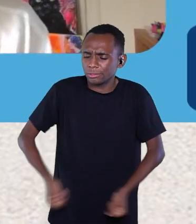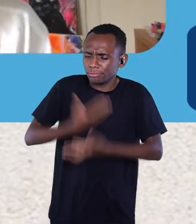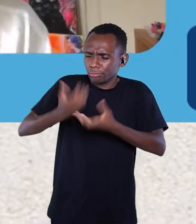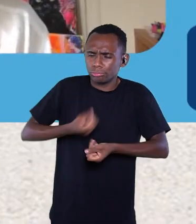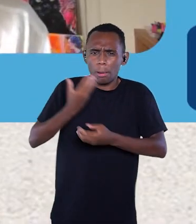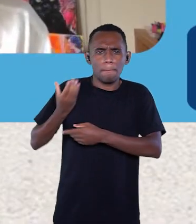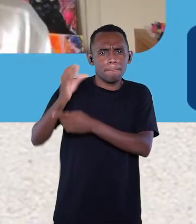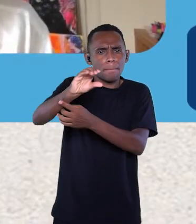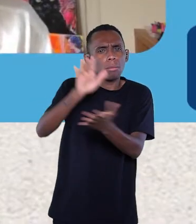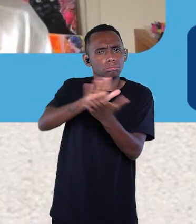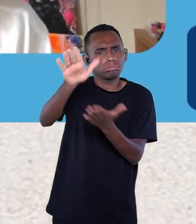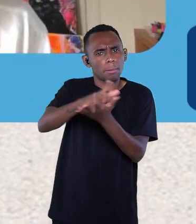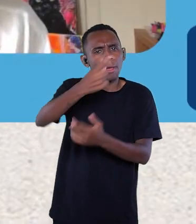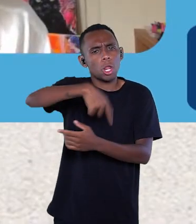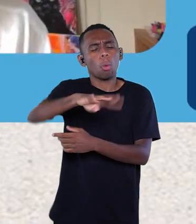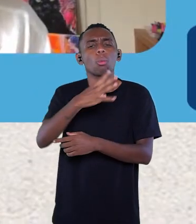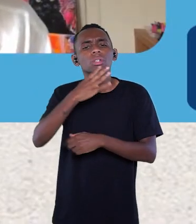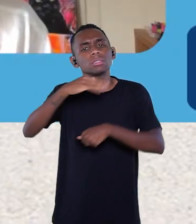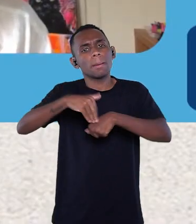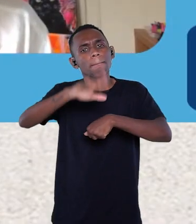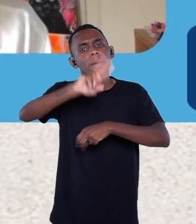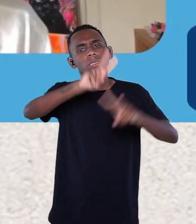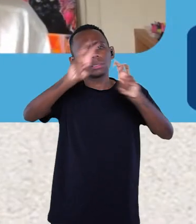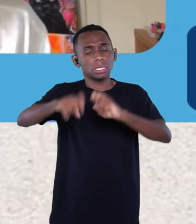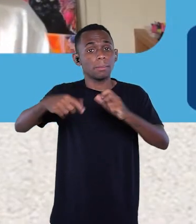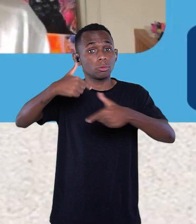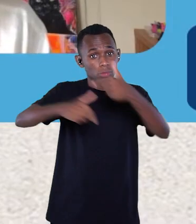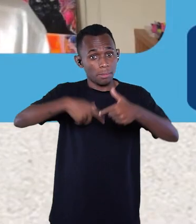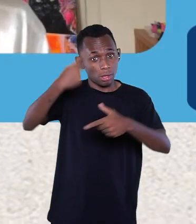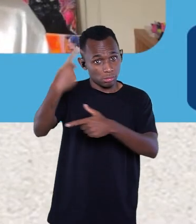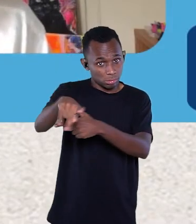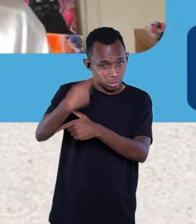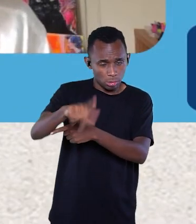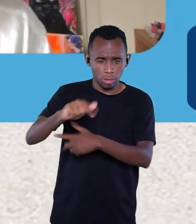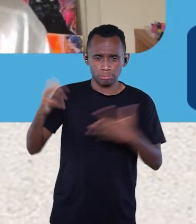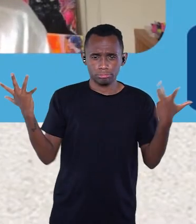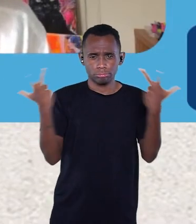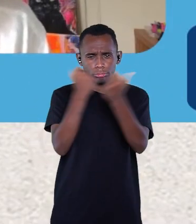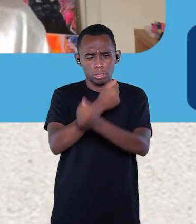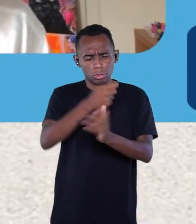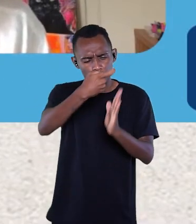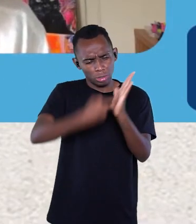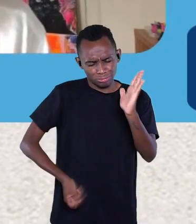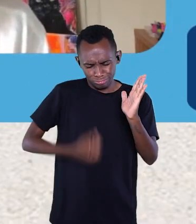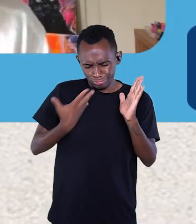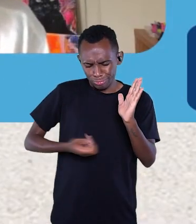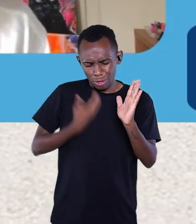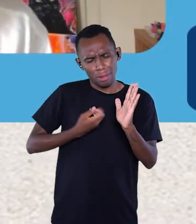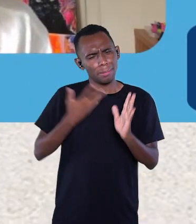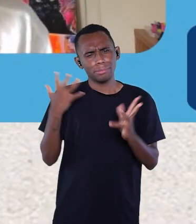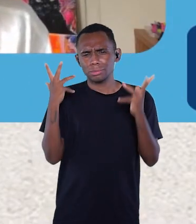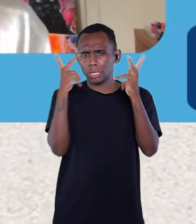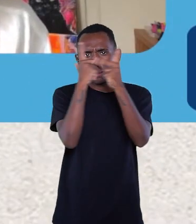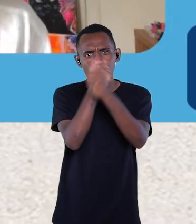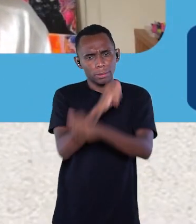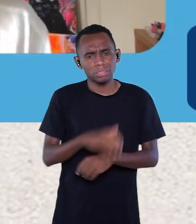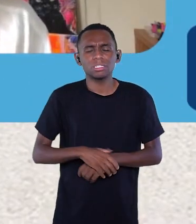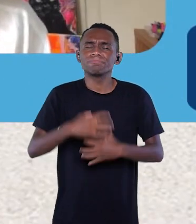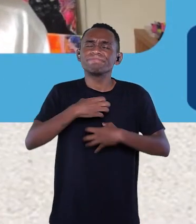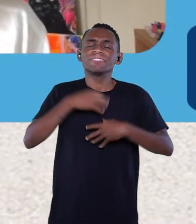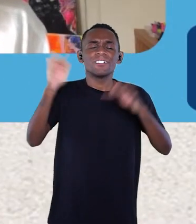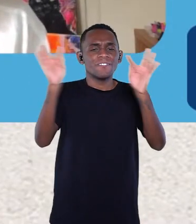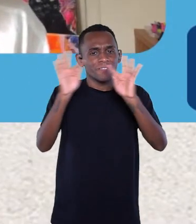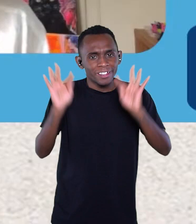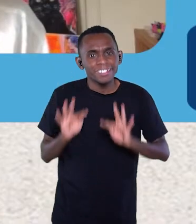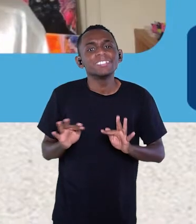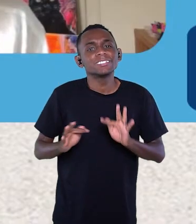né, publicar para a gente conhecer mais do seu trabalho, que é muito bonito. Seus poemas são lindos. Eu, assim, estou bem